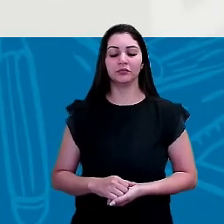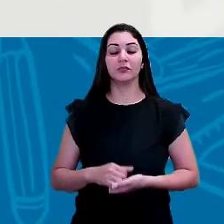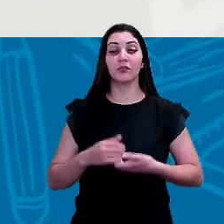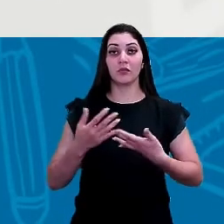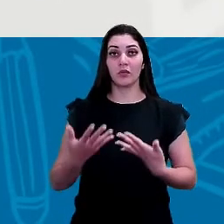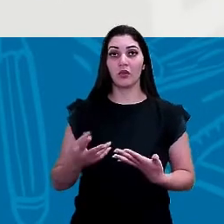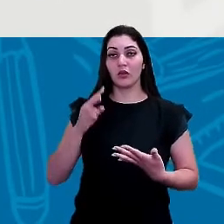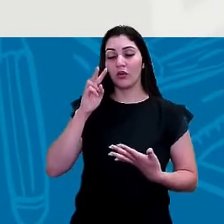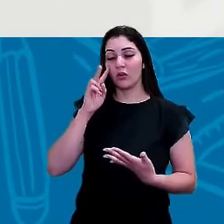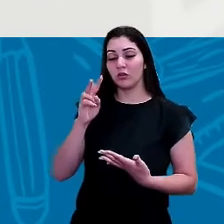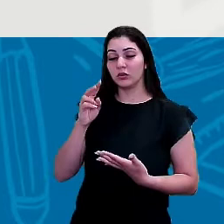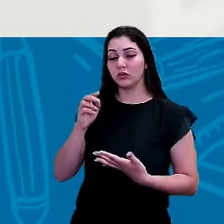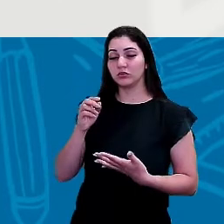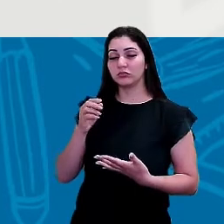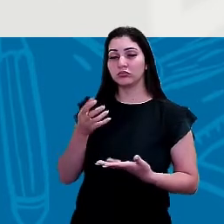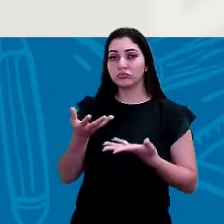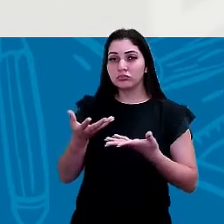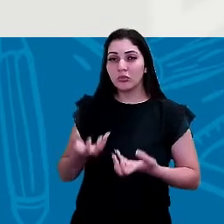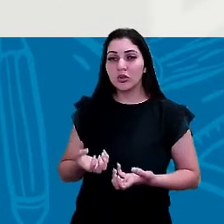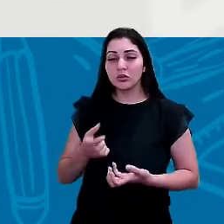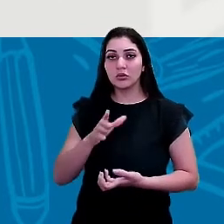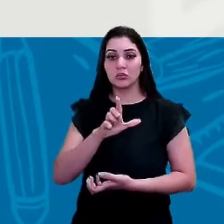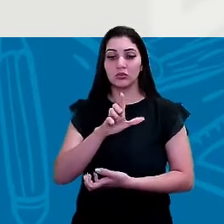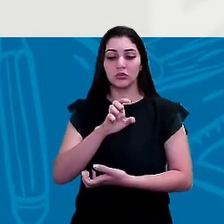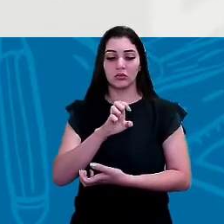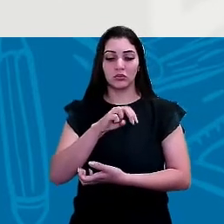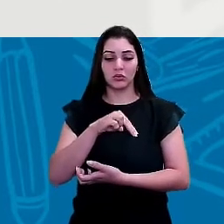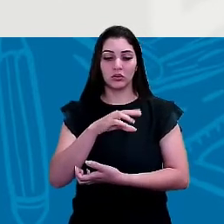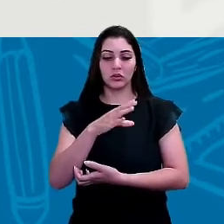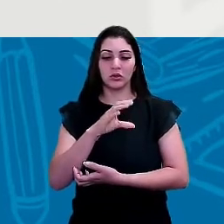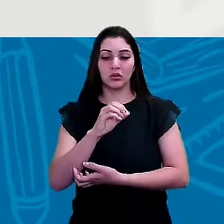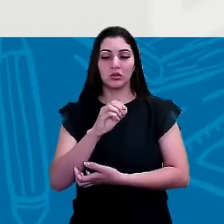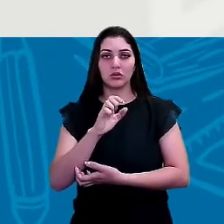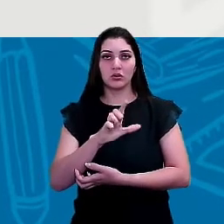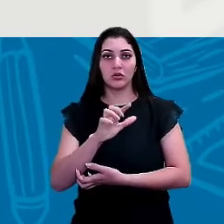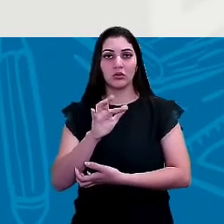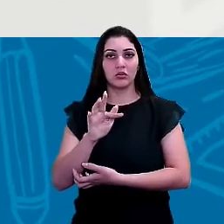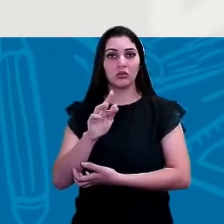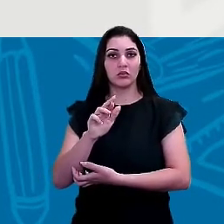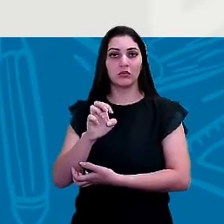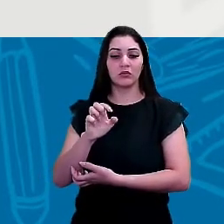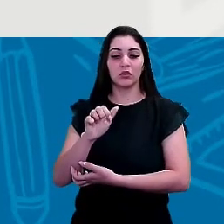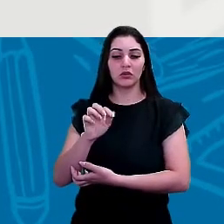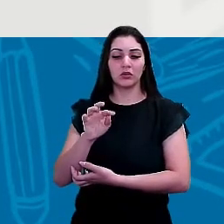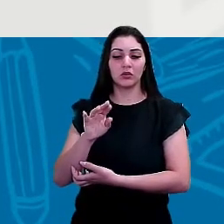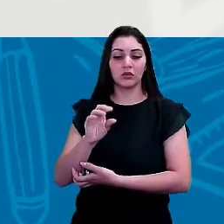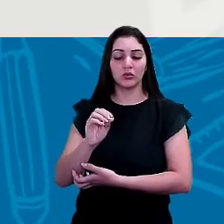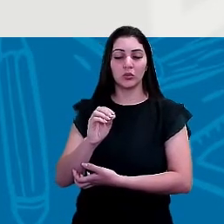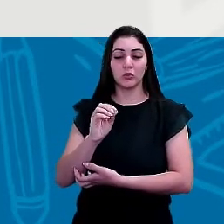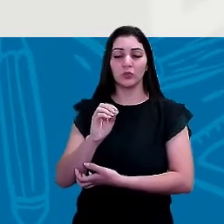Aqui, ó, contaminação do lençol freático, né? Então, o lago, quando é poluído, ele pode